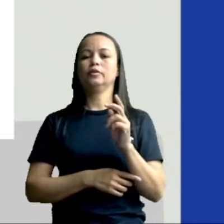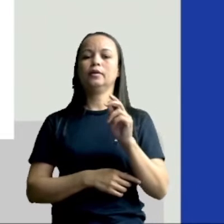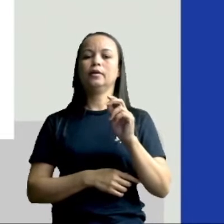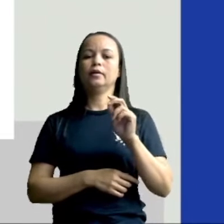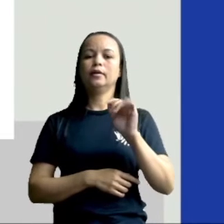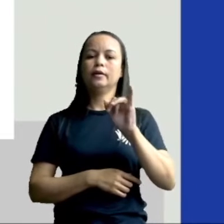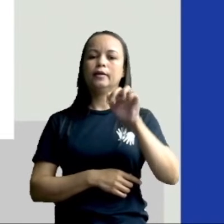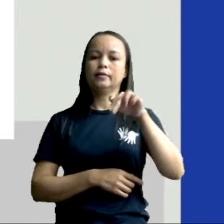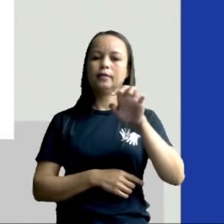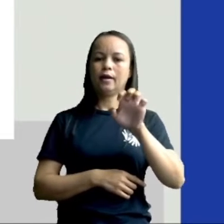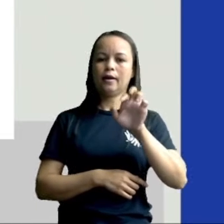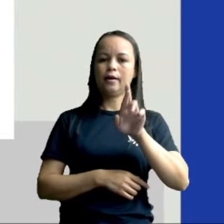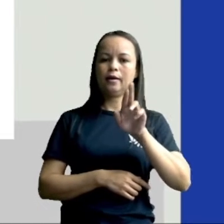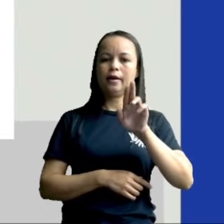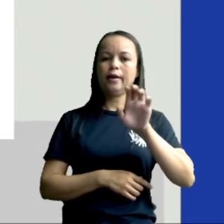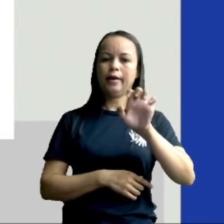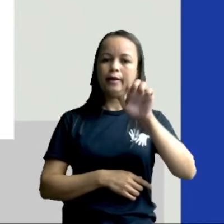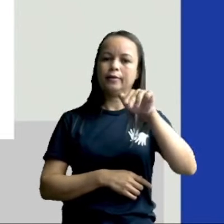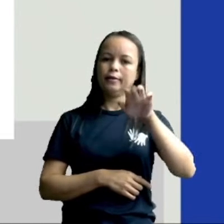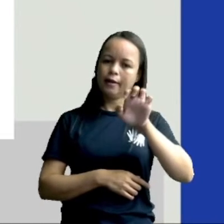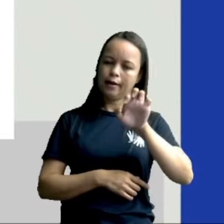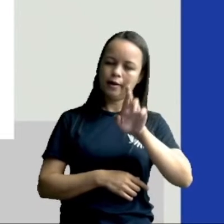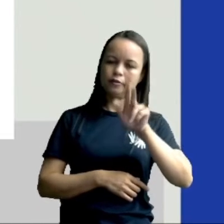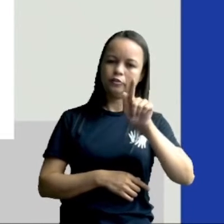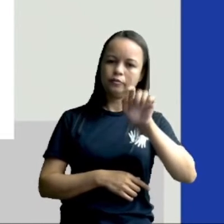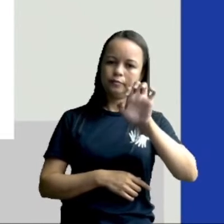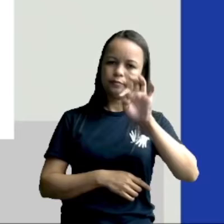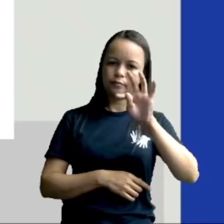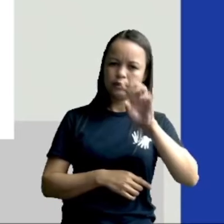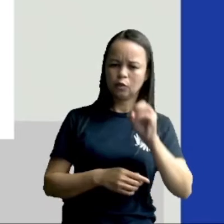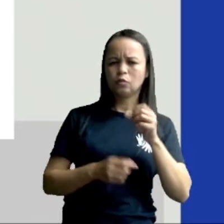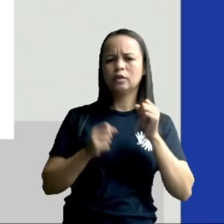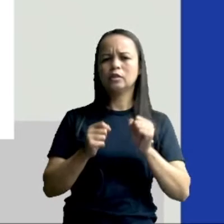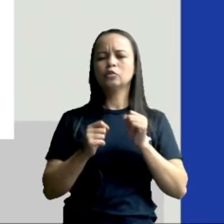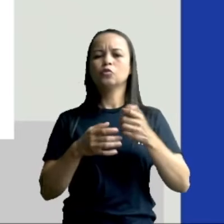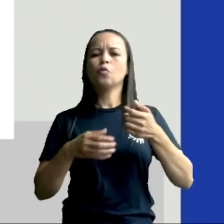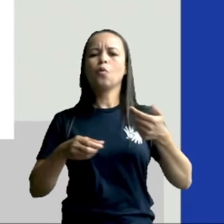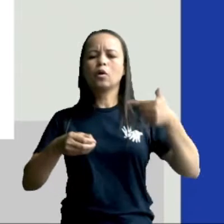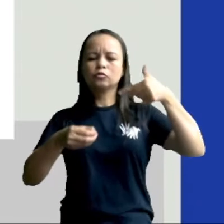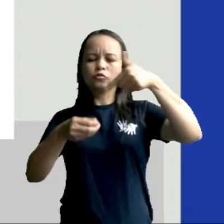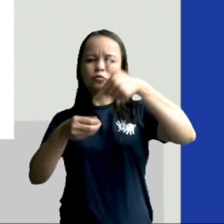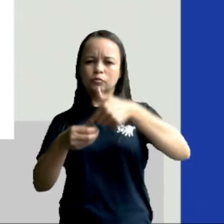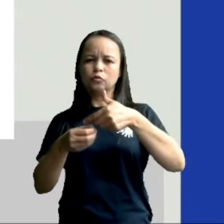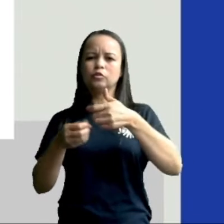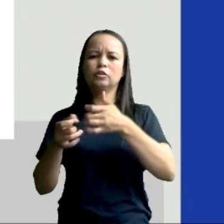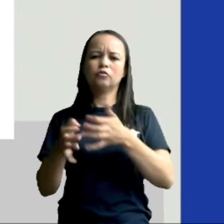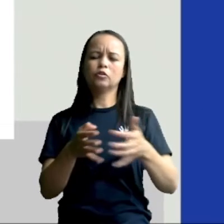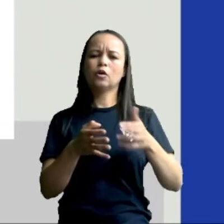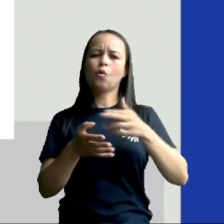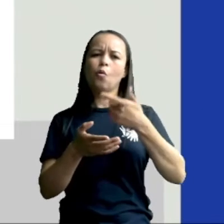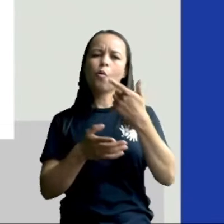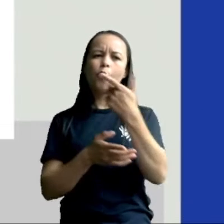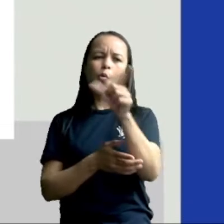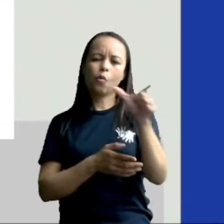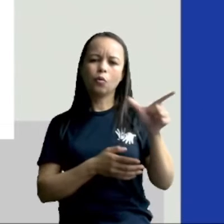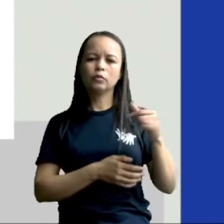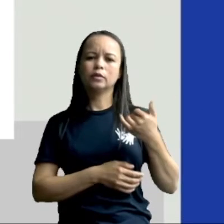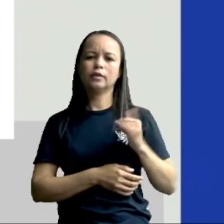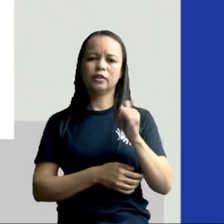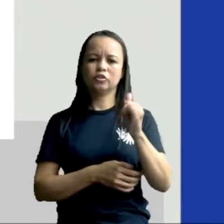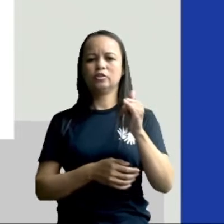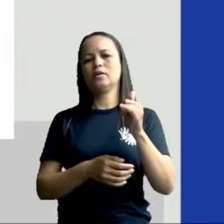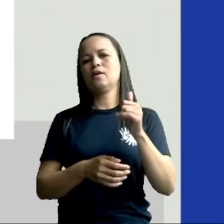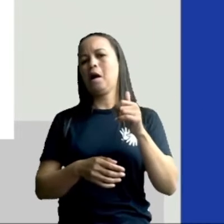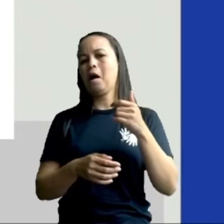energia, seja energia nuclear, os combustíveis fósseis, outras energias alternativas,